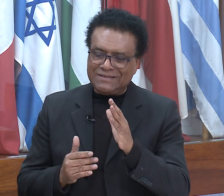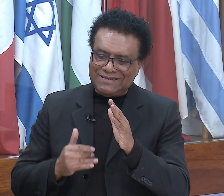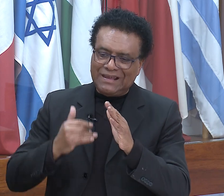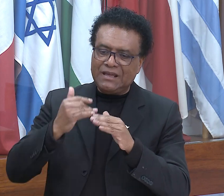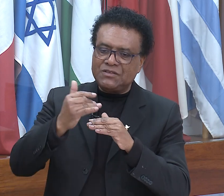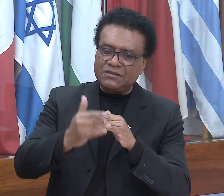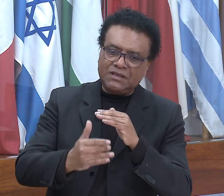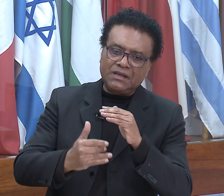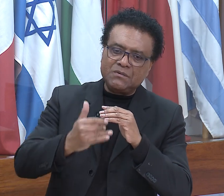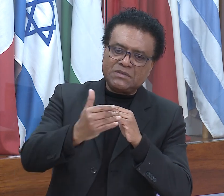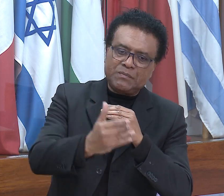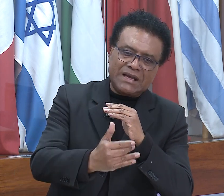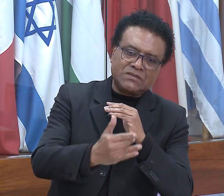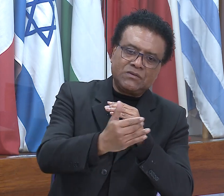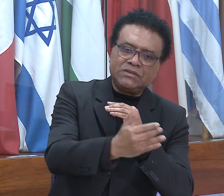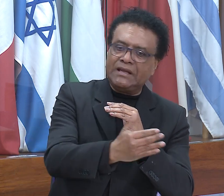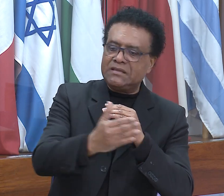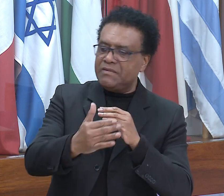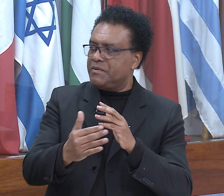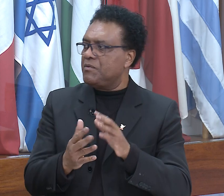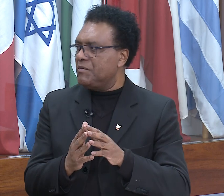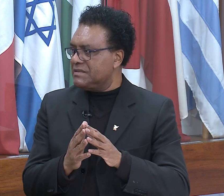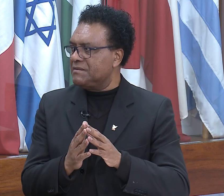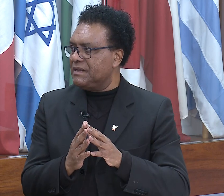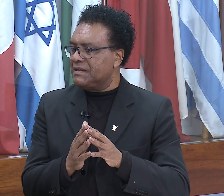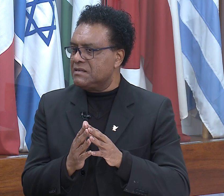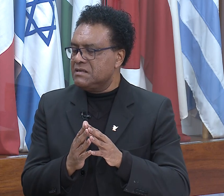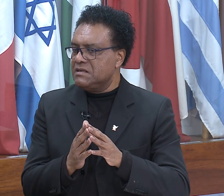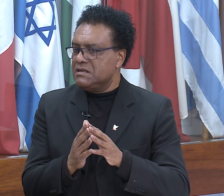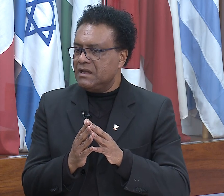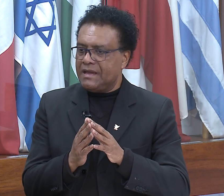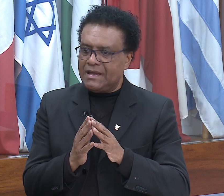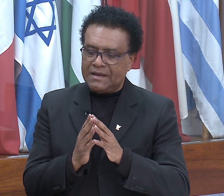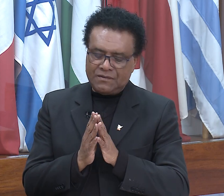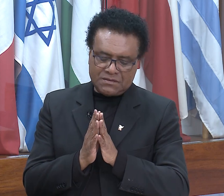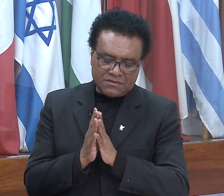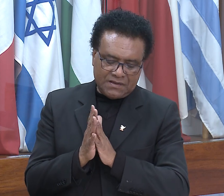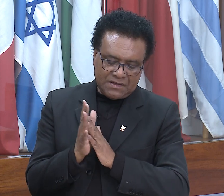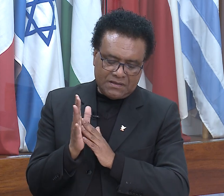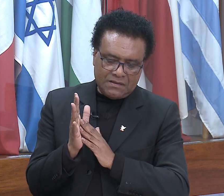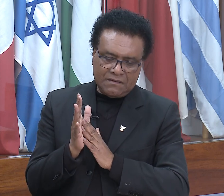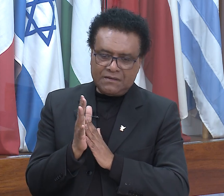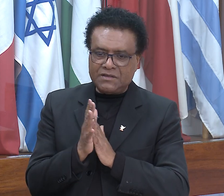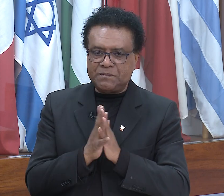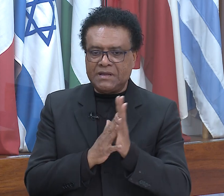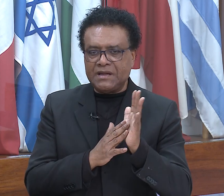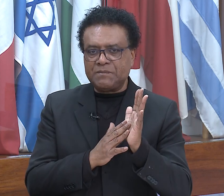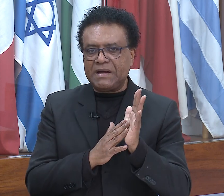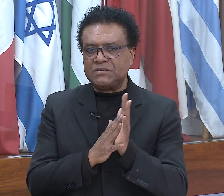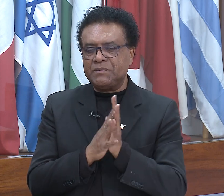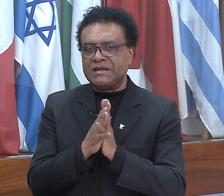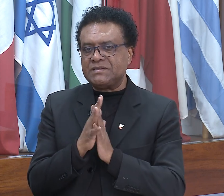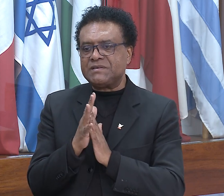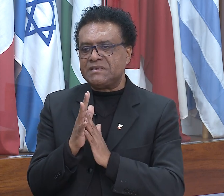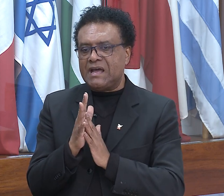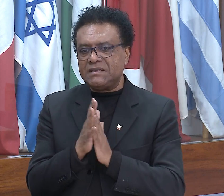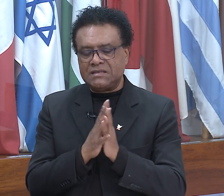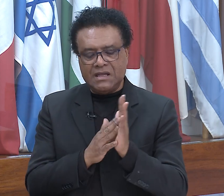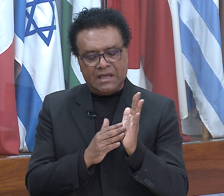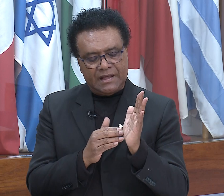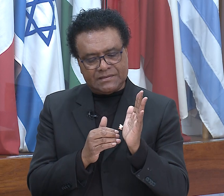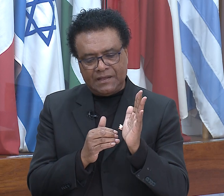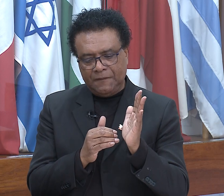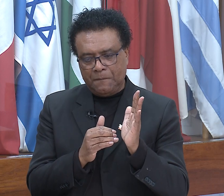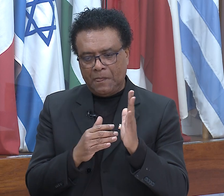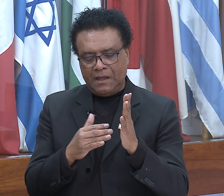de que tem de ter um espaço voltado também para a população negra nós vamos ver Aí que grande grande parte do Brasil as